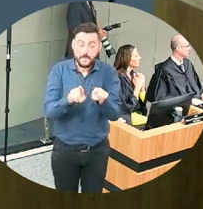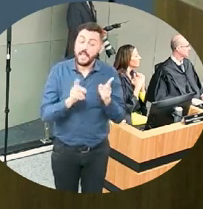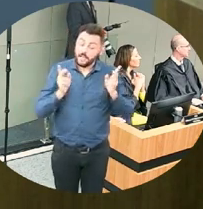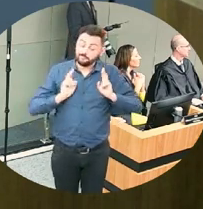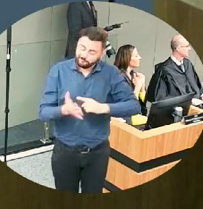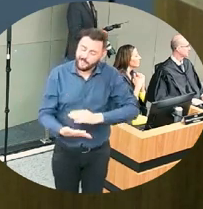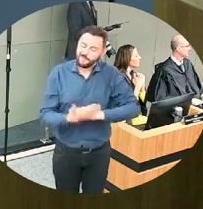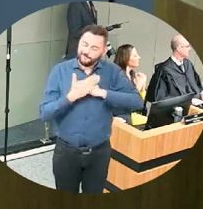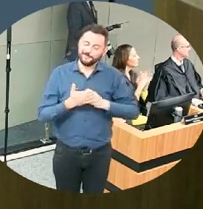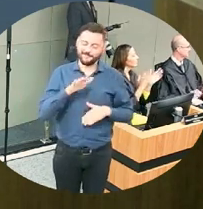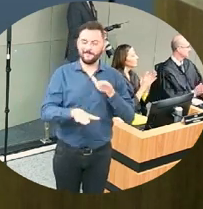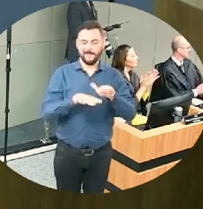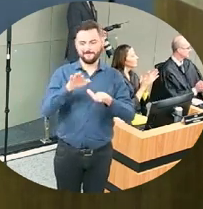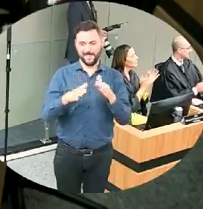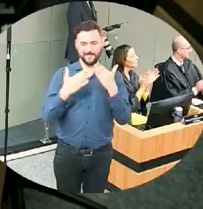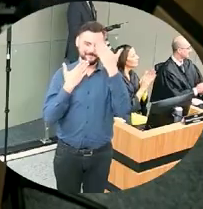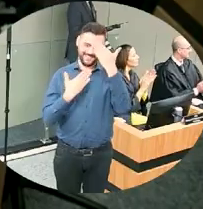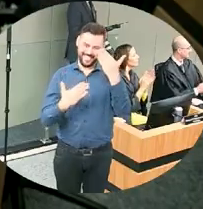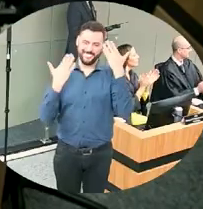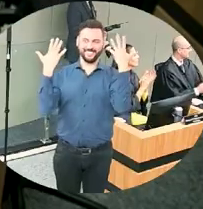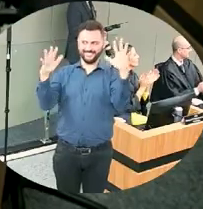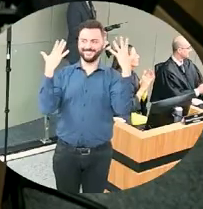caminhada meu muito